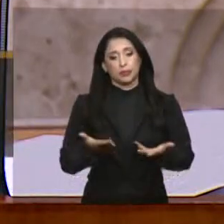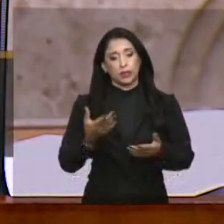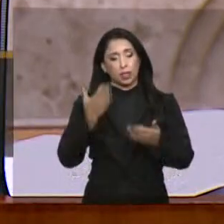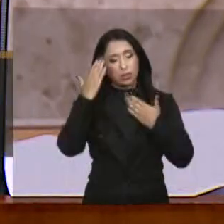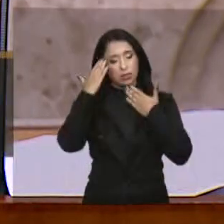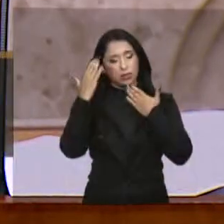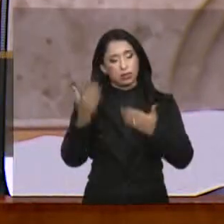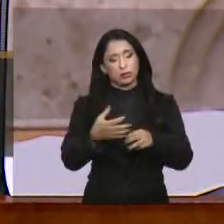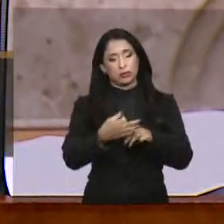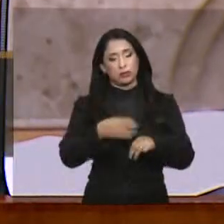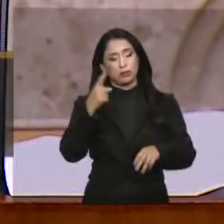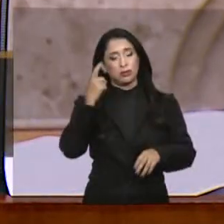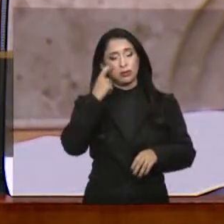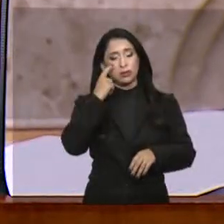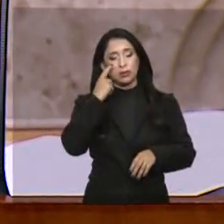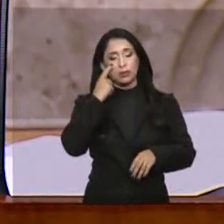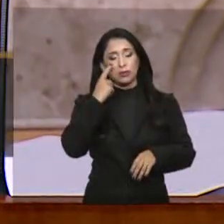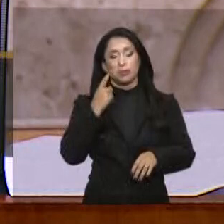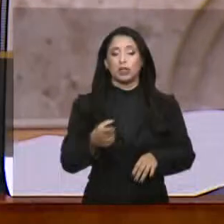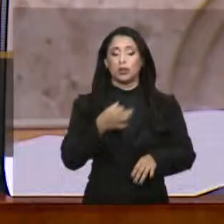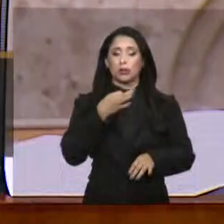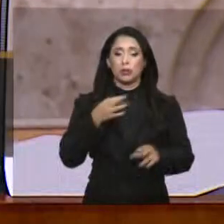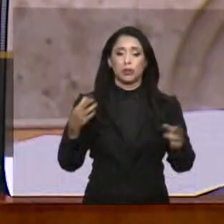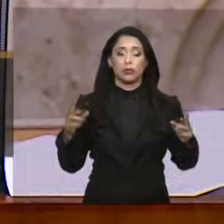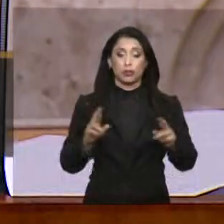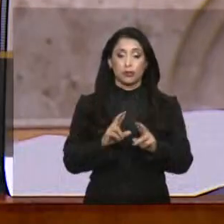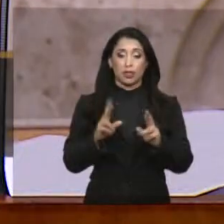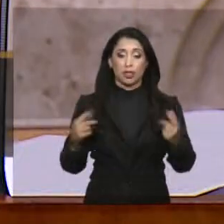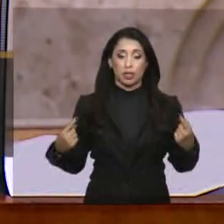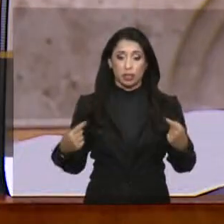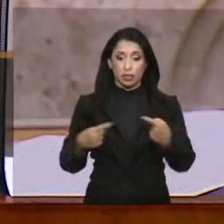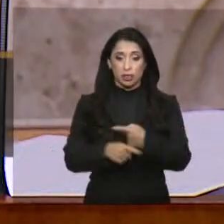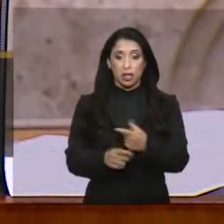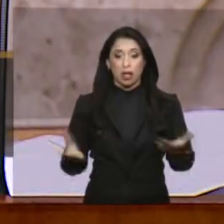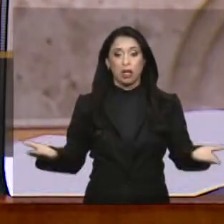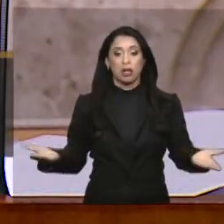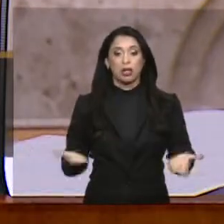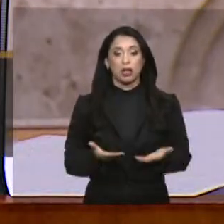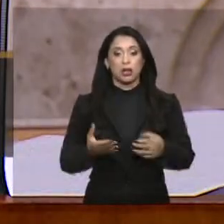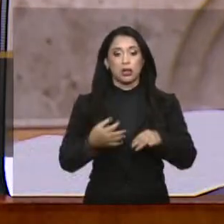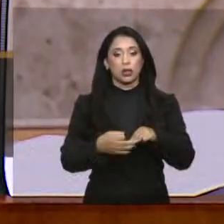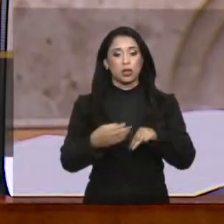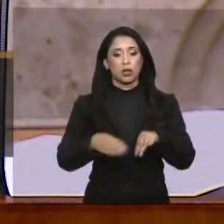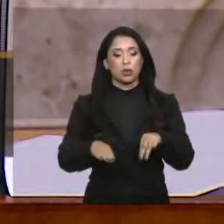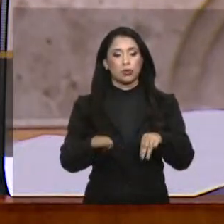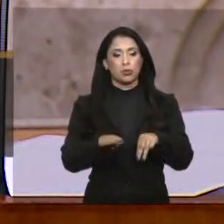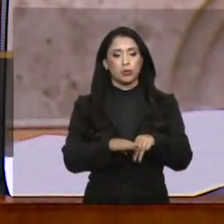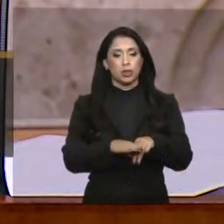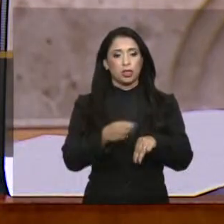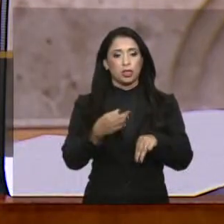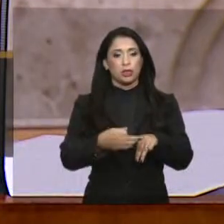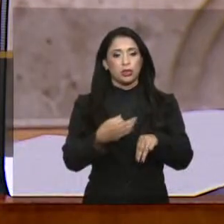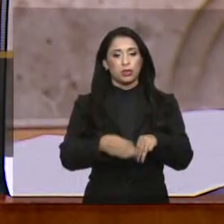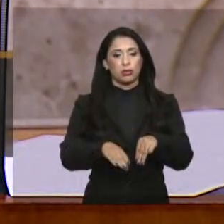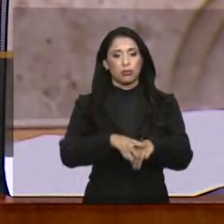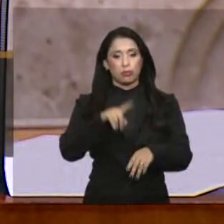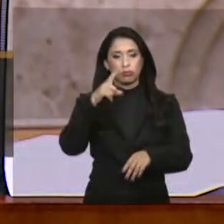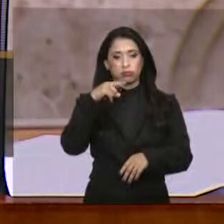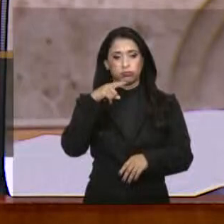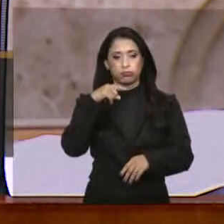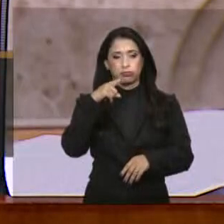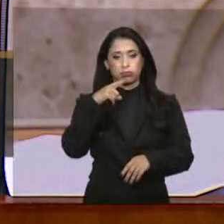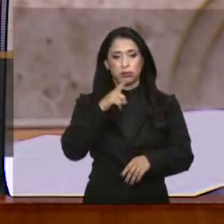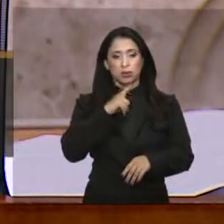divergência, e passo a palavra ao eminente ministro decano, ministro Gilmar Mendes,